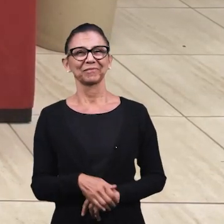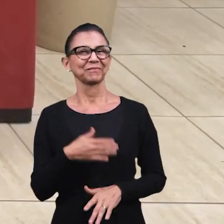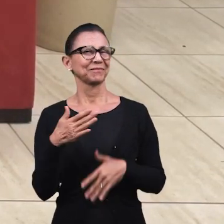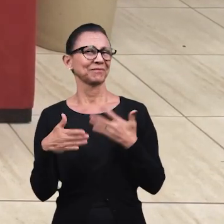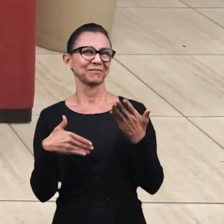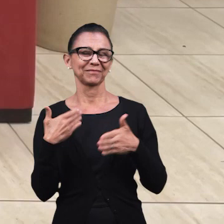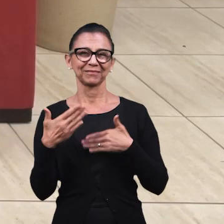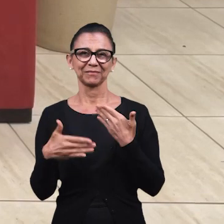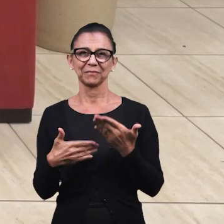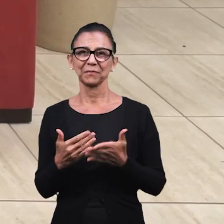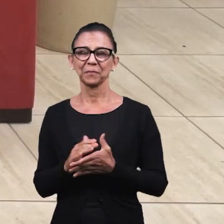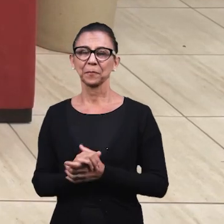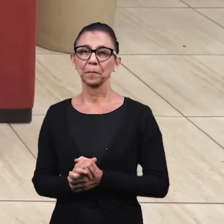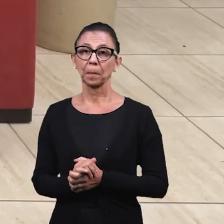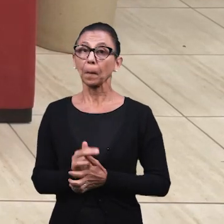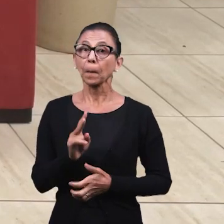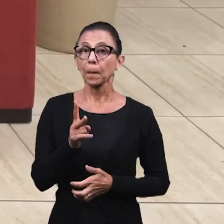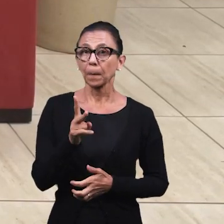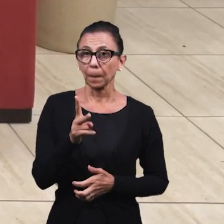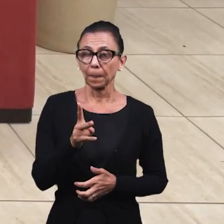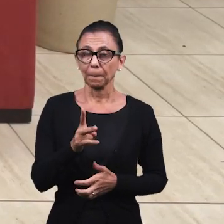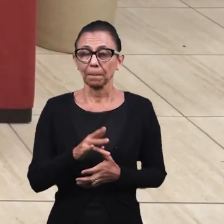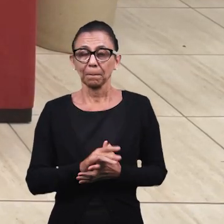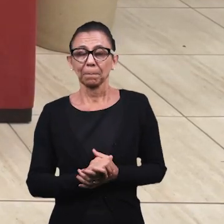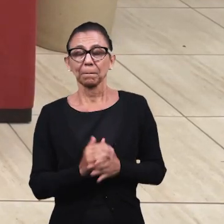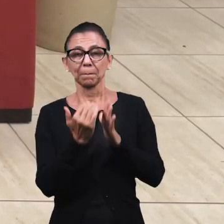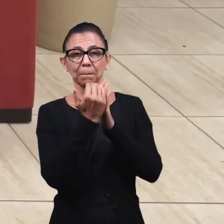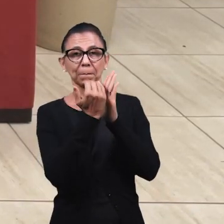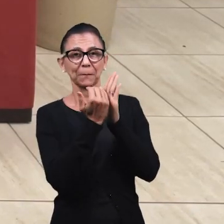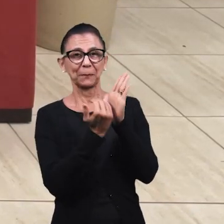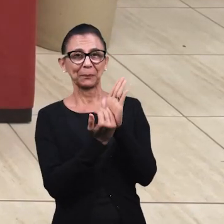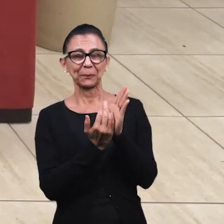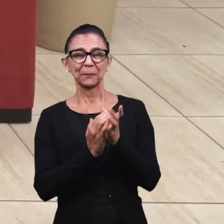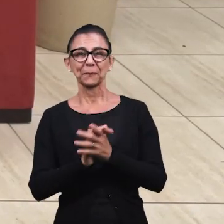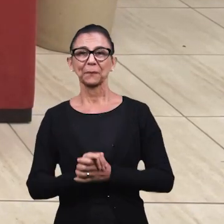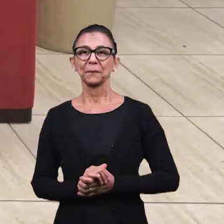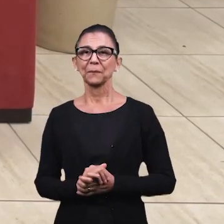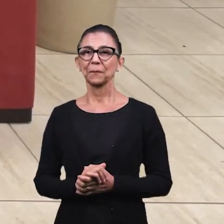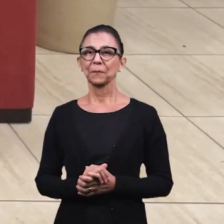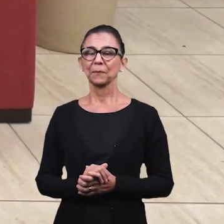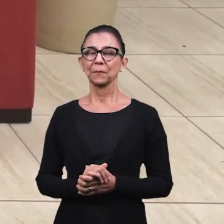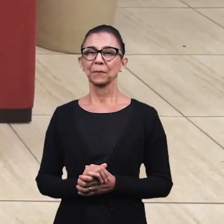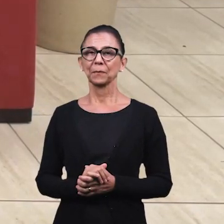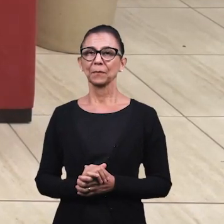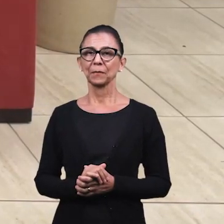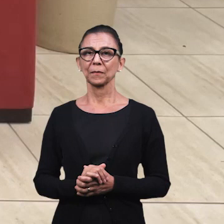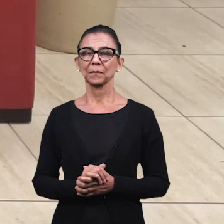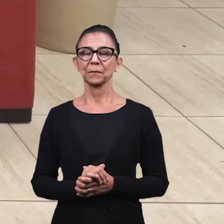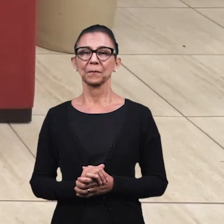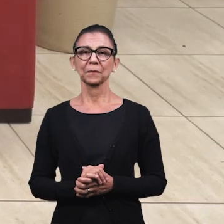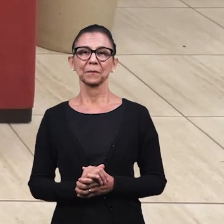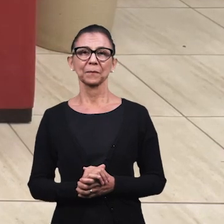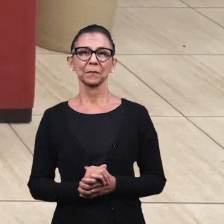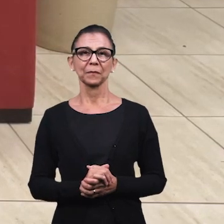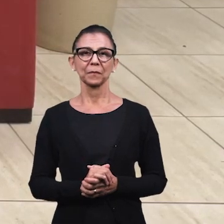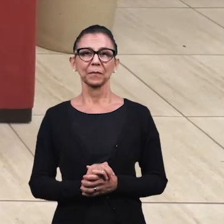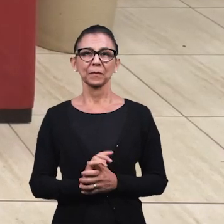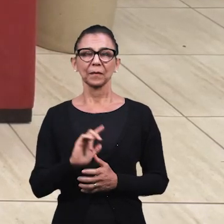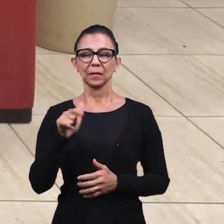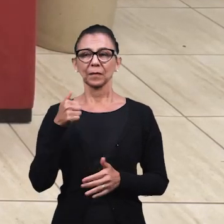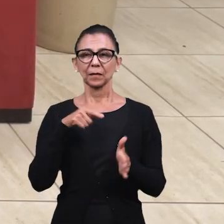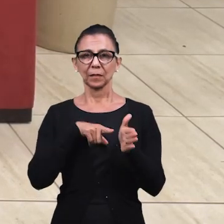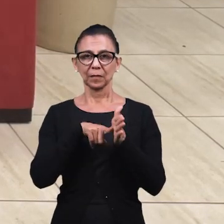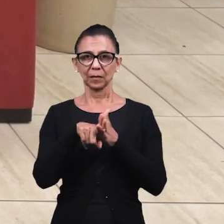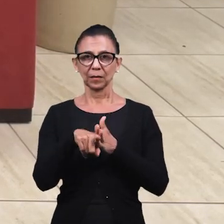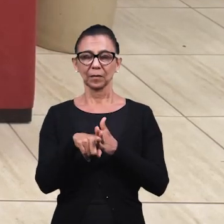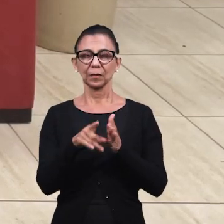verdade, é verdade. Nos alegra muito. Vamos dar sequência, então, à nossa programação e vocês vão comentar, cada um na sua